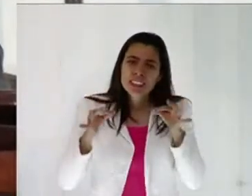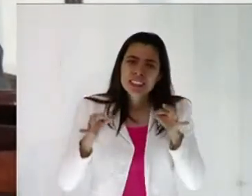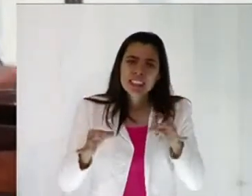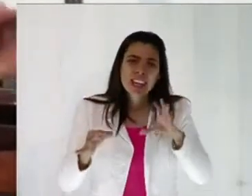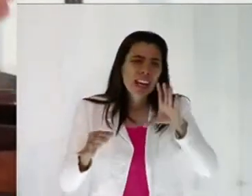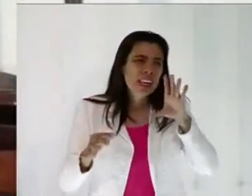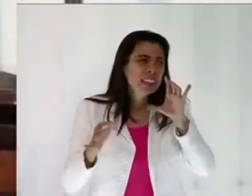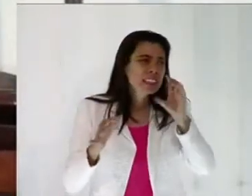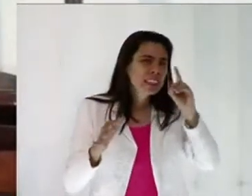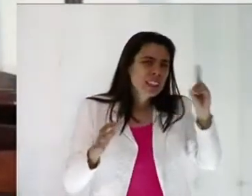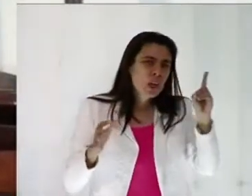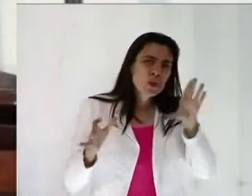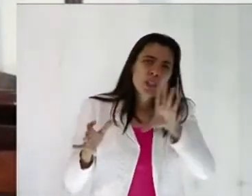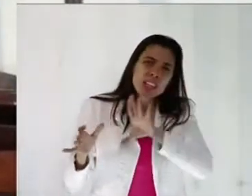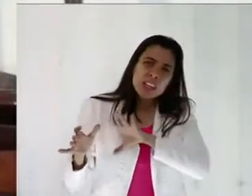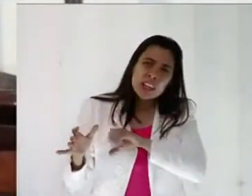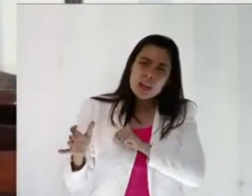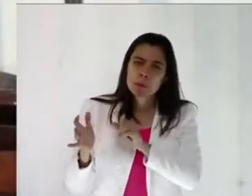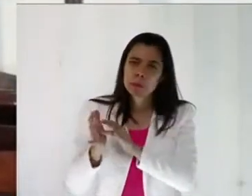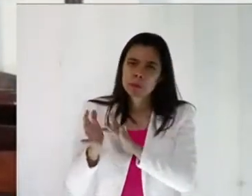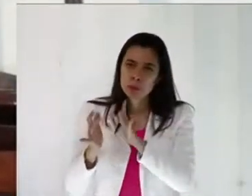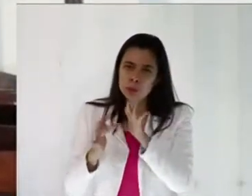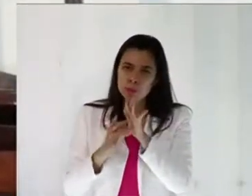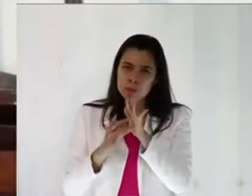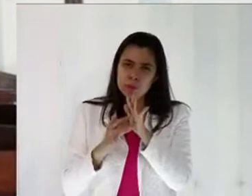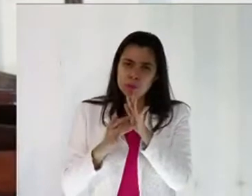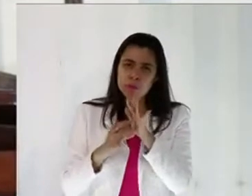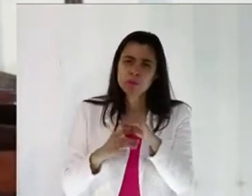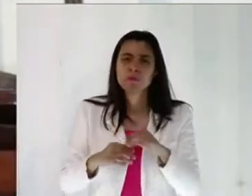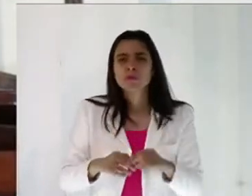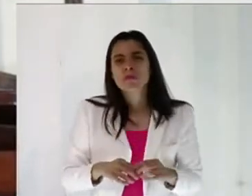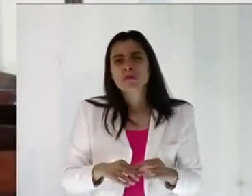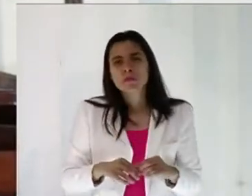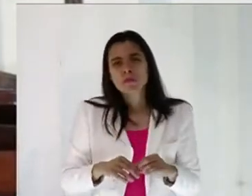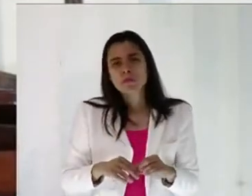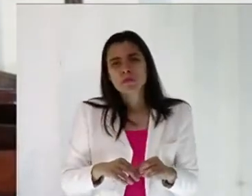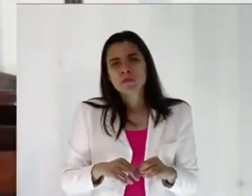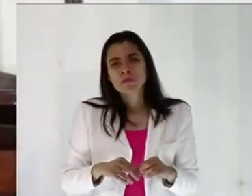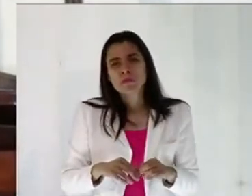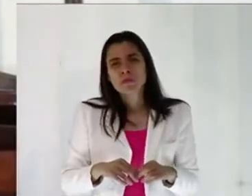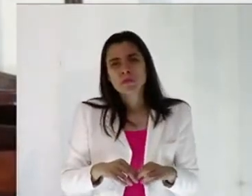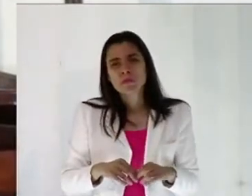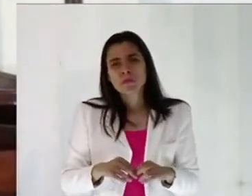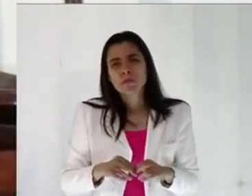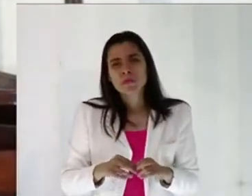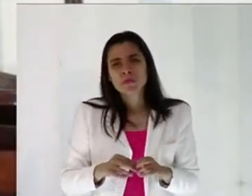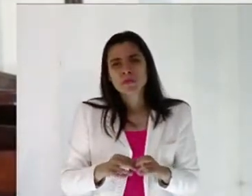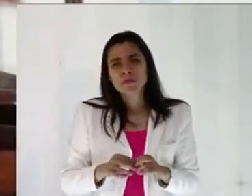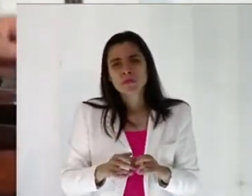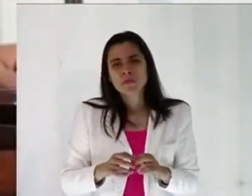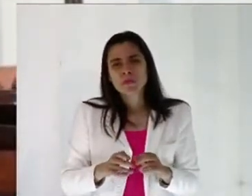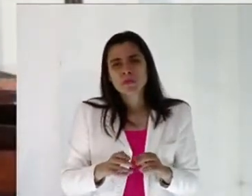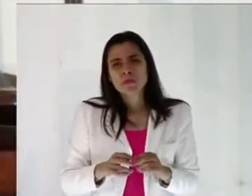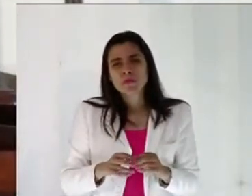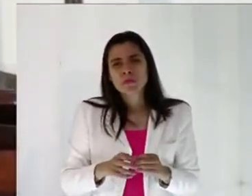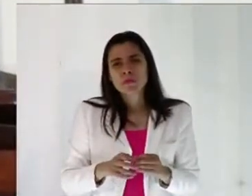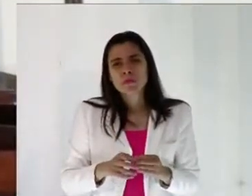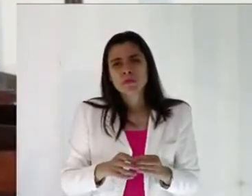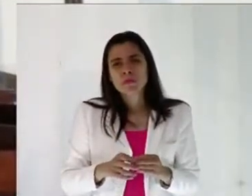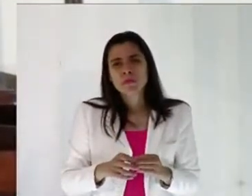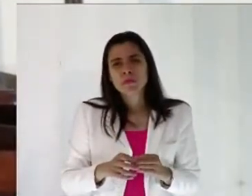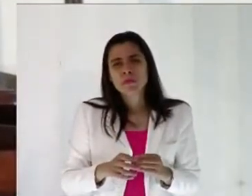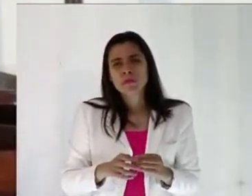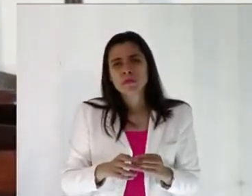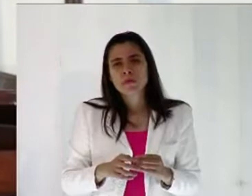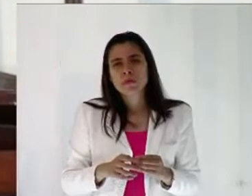2 vezes, no batismo de Jesus e naquele momento da transfiguração, que a voz do Pai ecoou do céu, e a